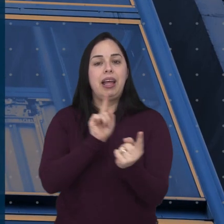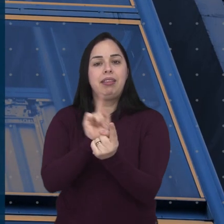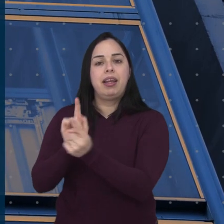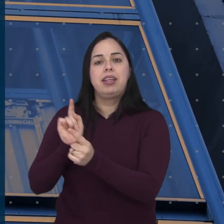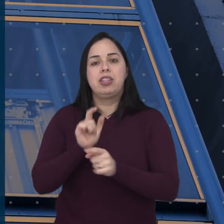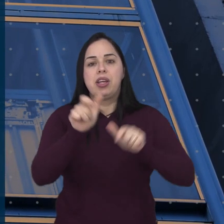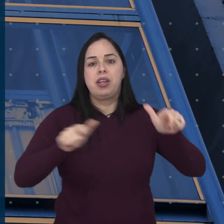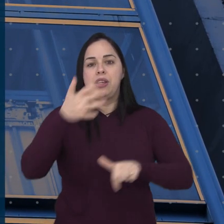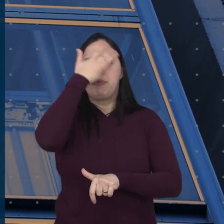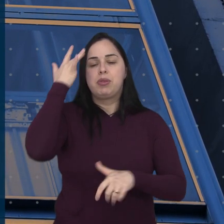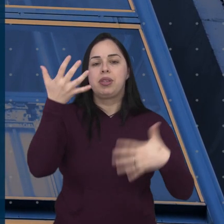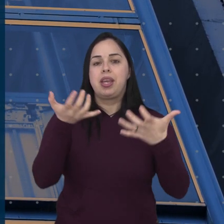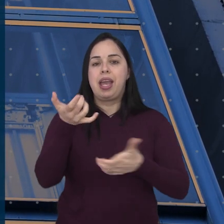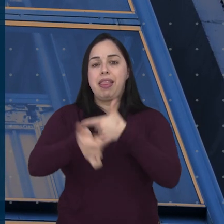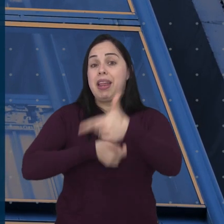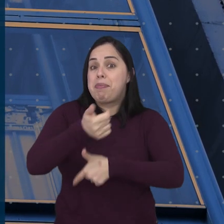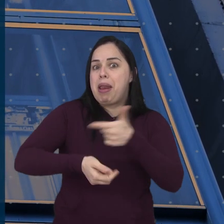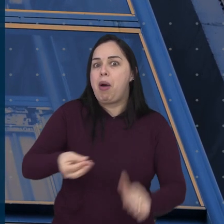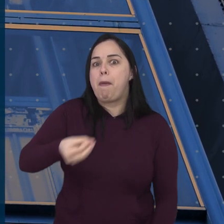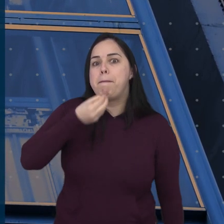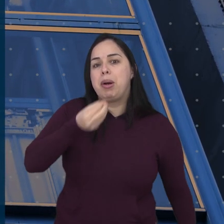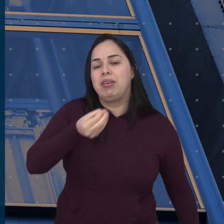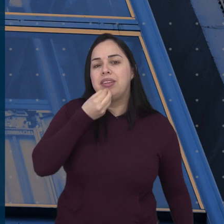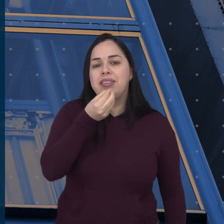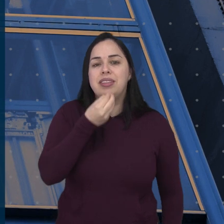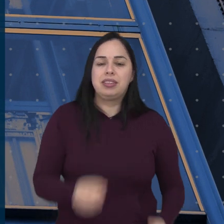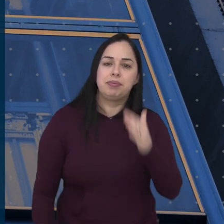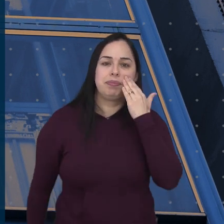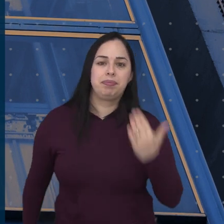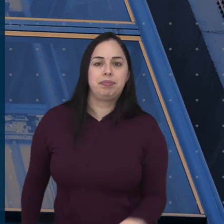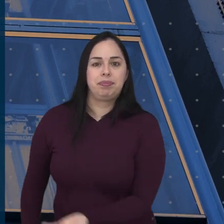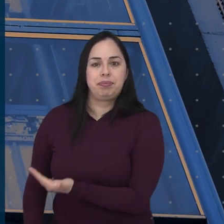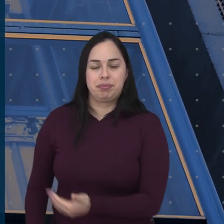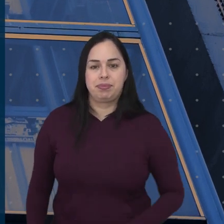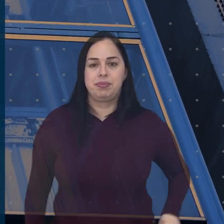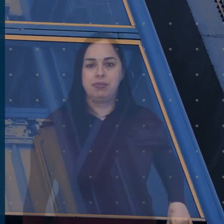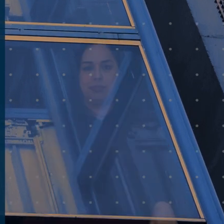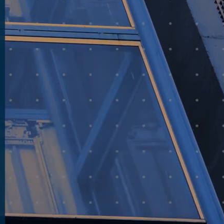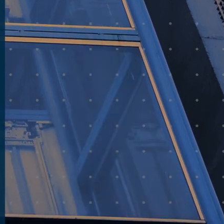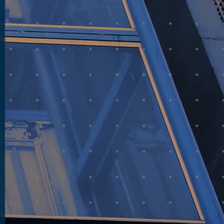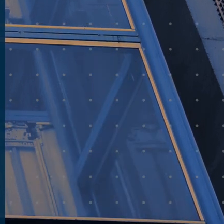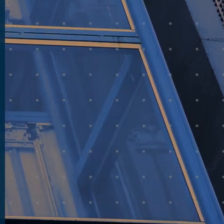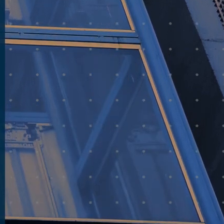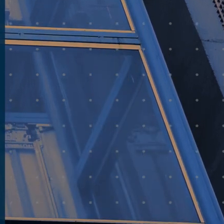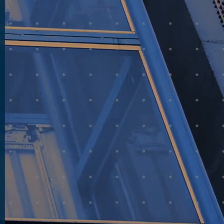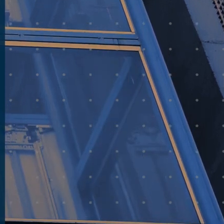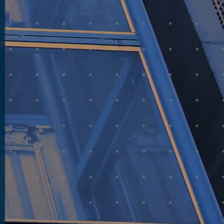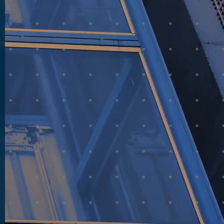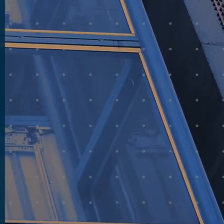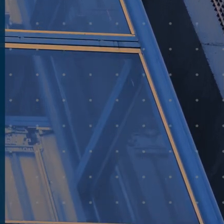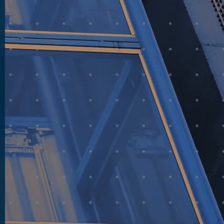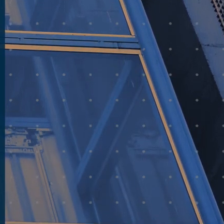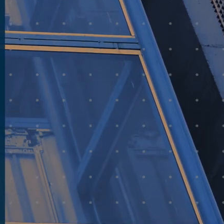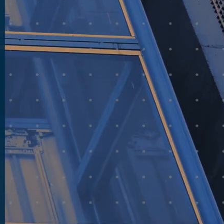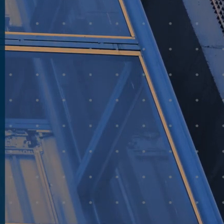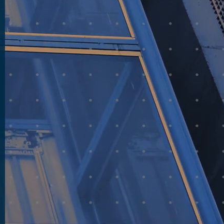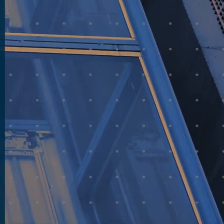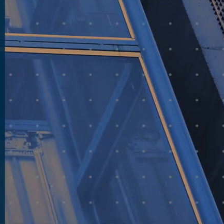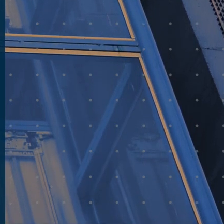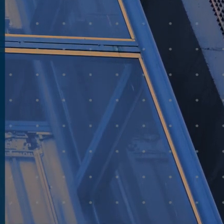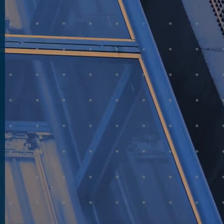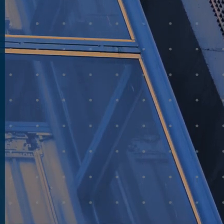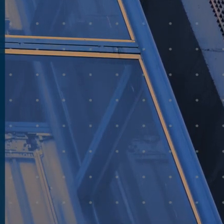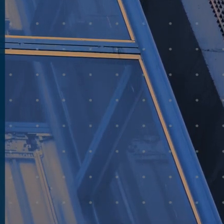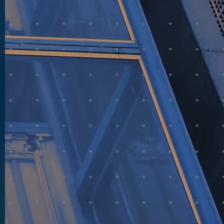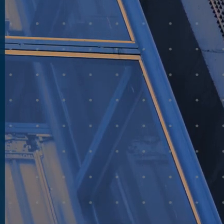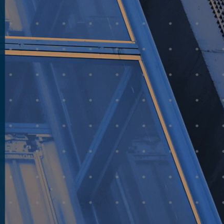O PAT, Posto de Atendimento ao Trabalhador de São José dos Campos, tem oportunidades de emprego para açougueiro,